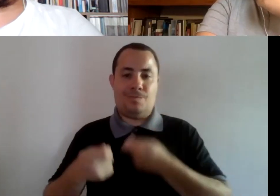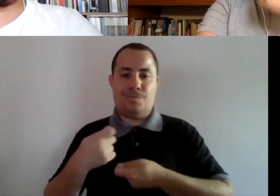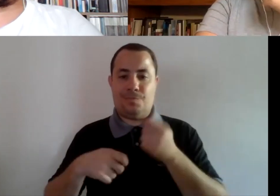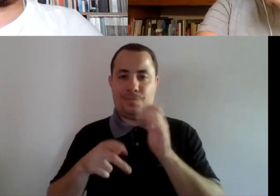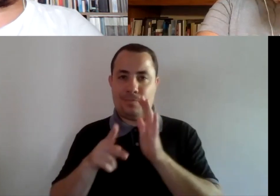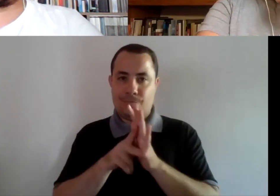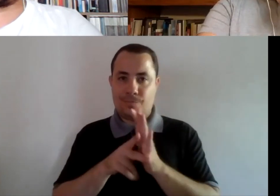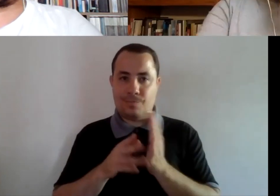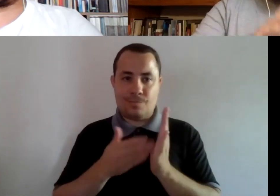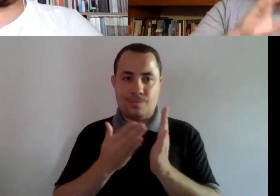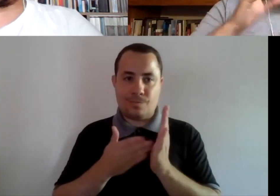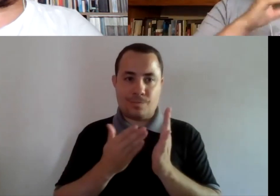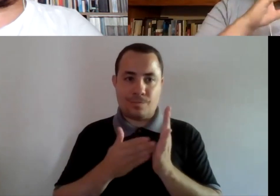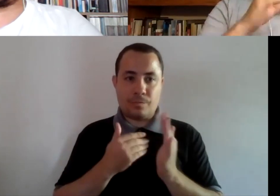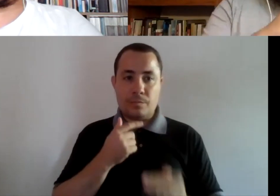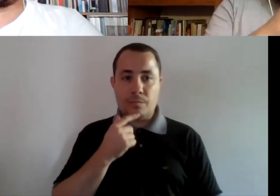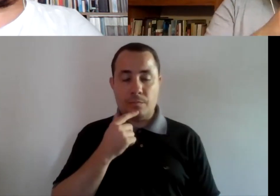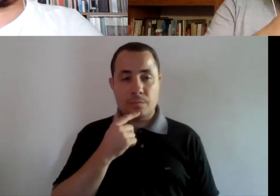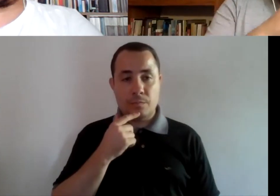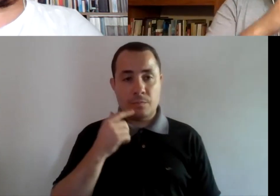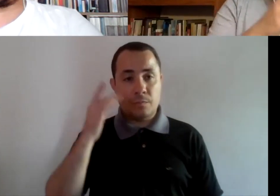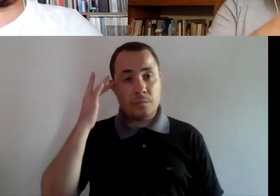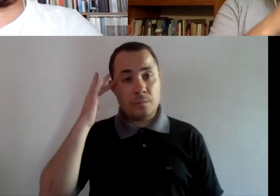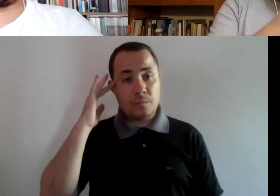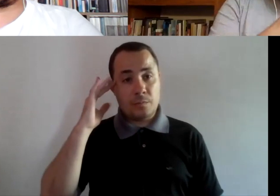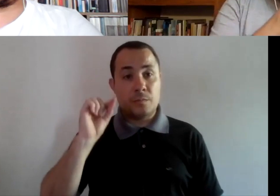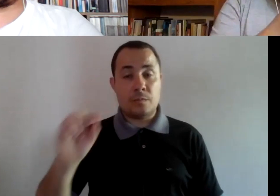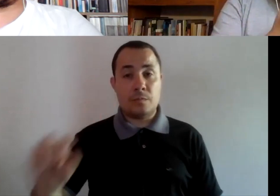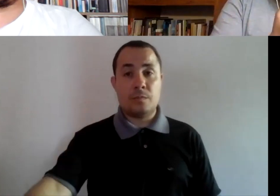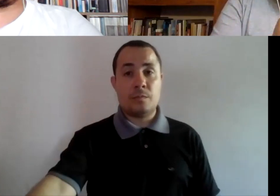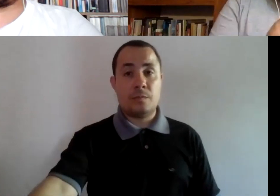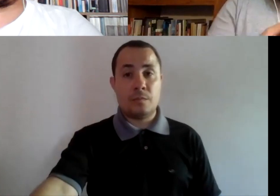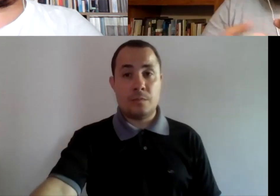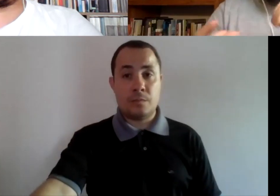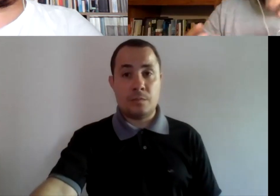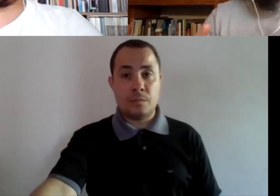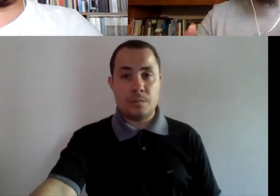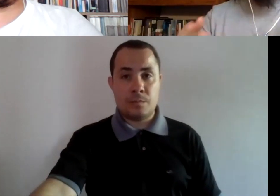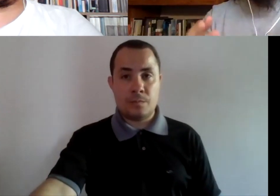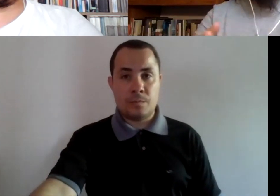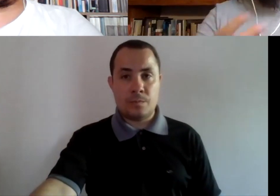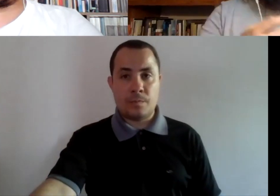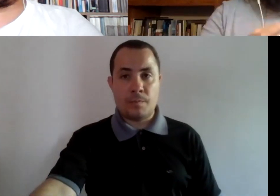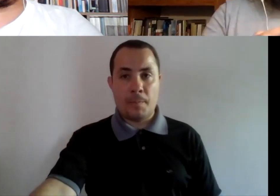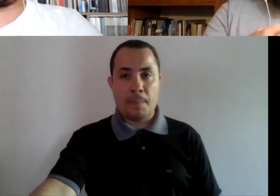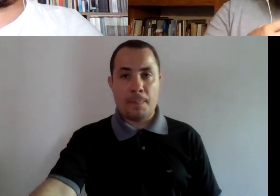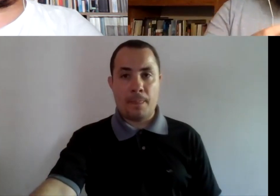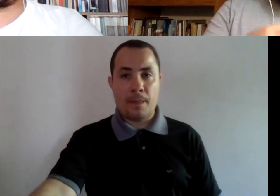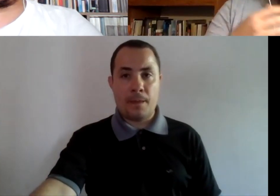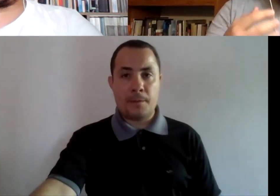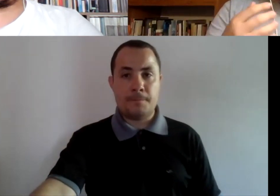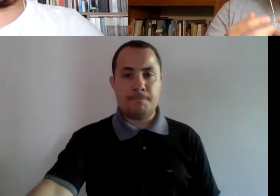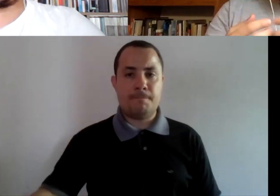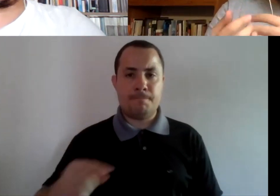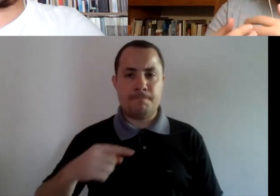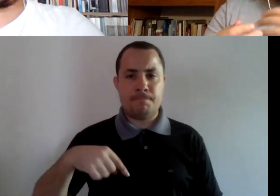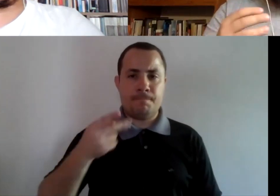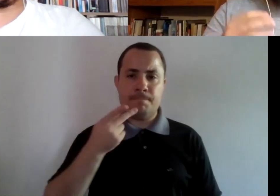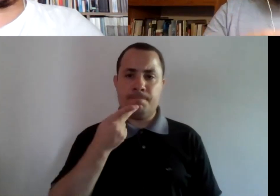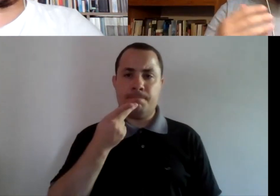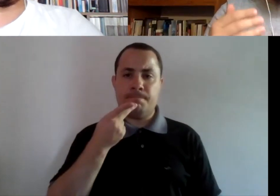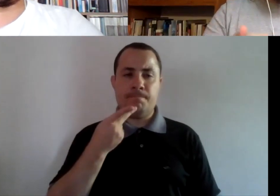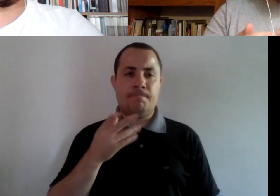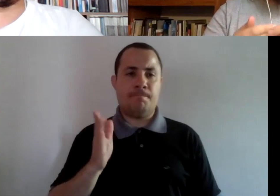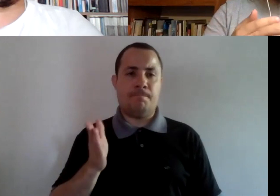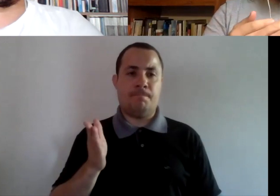leitor. E eu acho que só pontuar uma coisa, que eu acho que é o que a gente vem dizendo, é que, em alguma medida, sim, né? Mas, ao mesmo tempo, é isso,